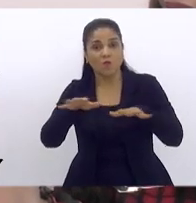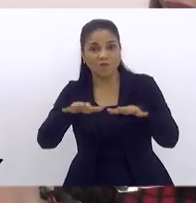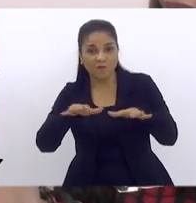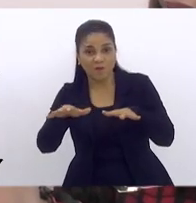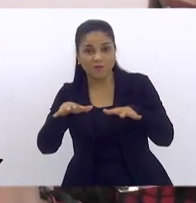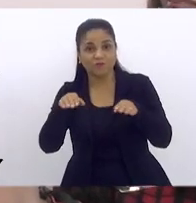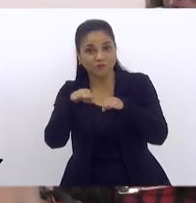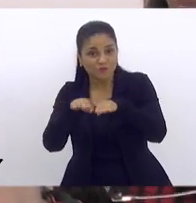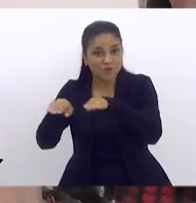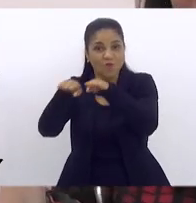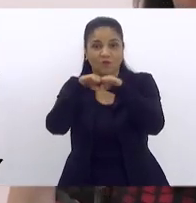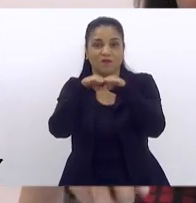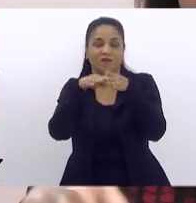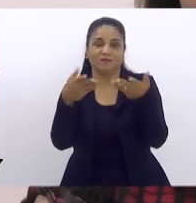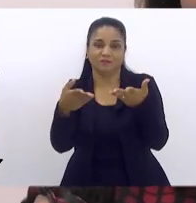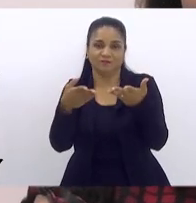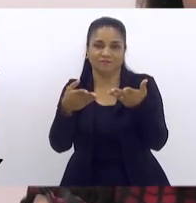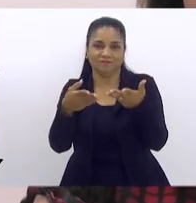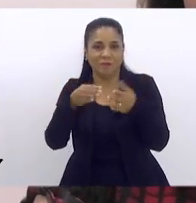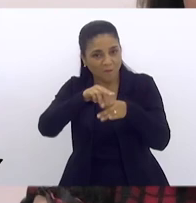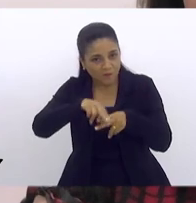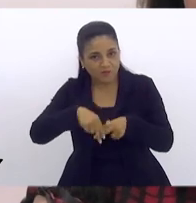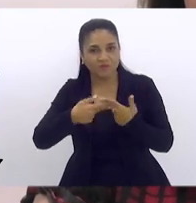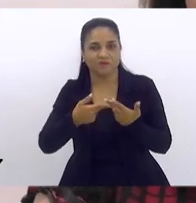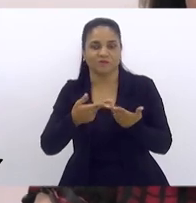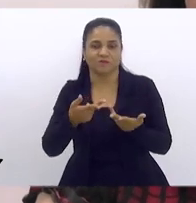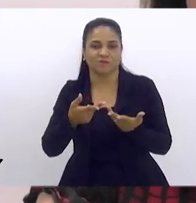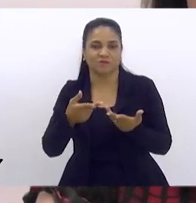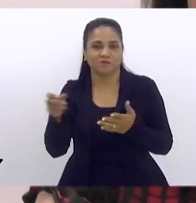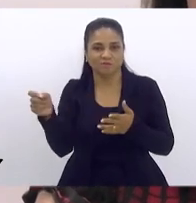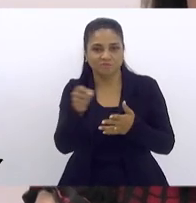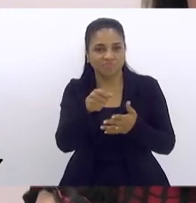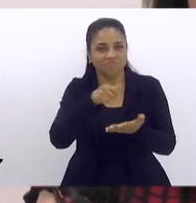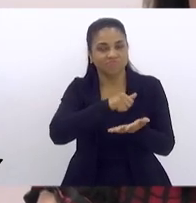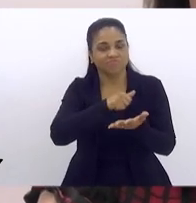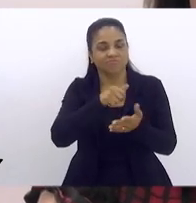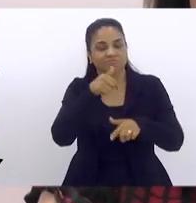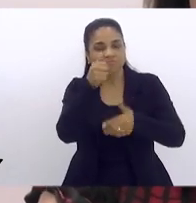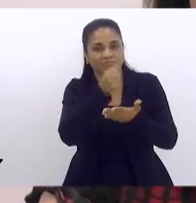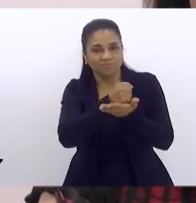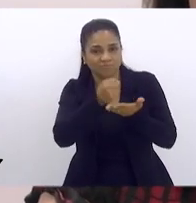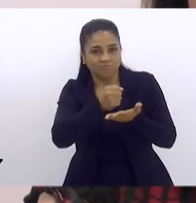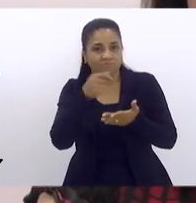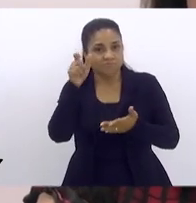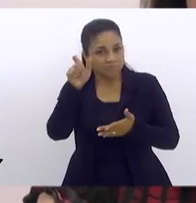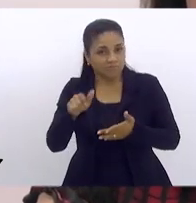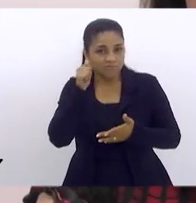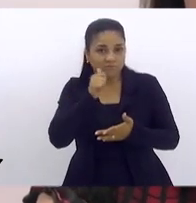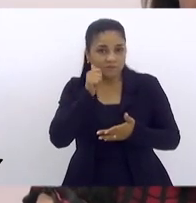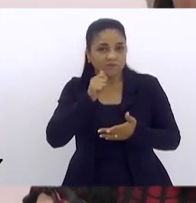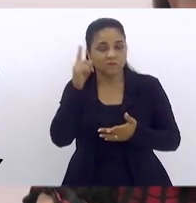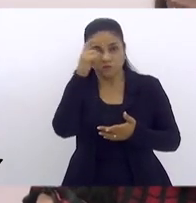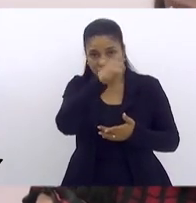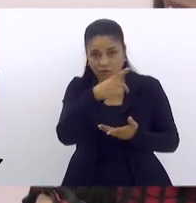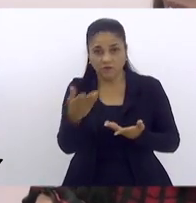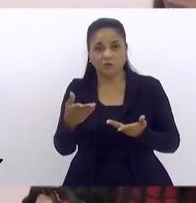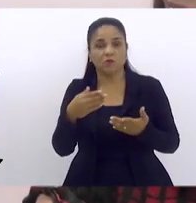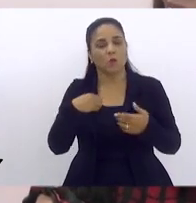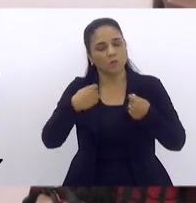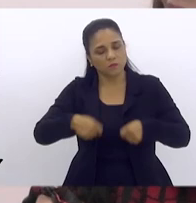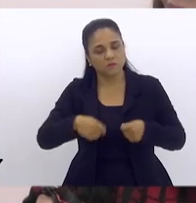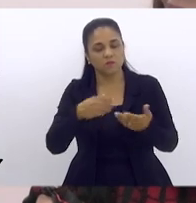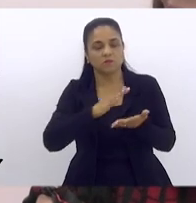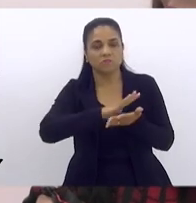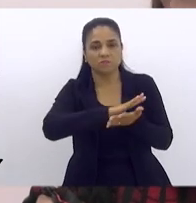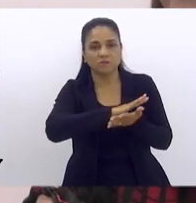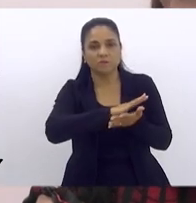por favor esses dados tudo que saiu a gente queria muito que você enviasse para comissão que eu vou querer ter Limões e sobre discriminação na